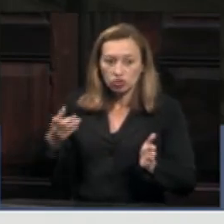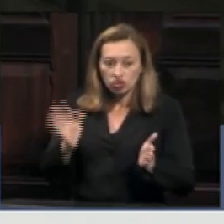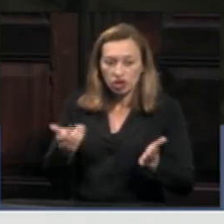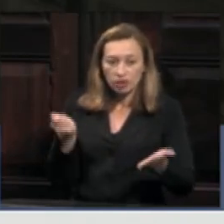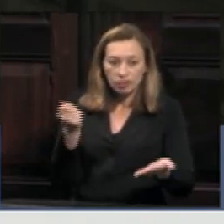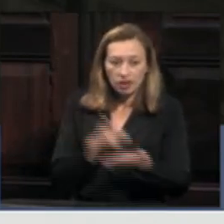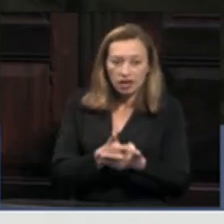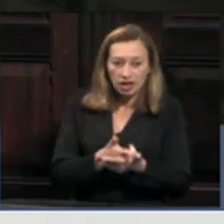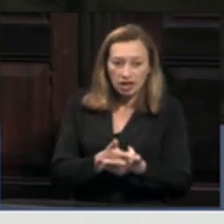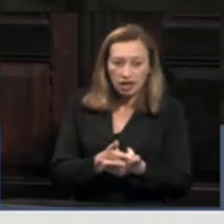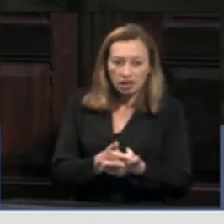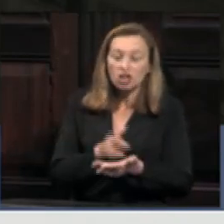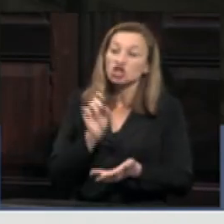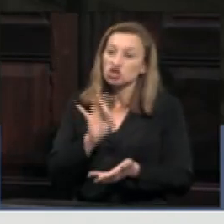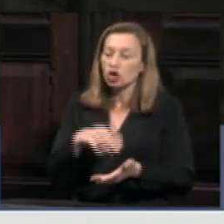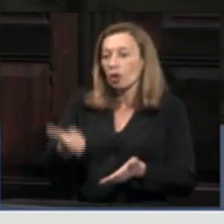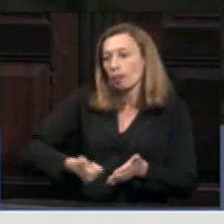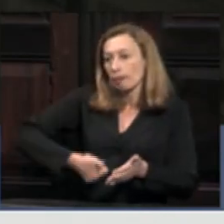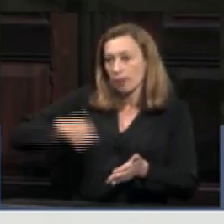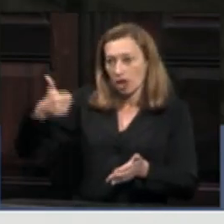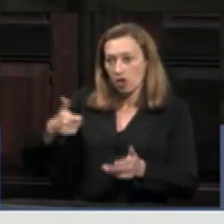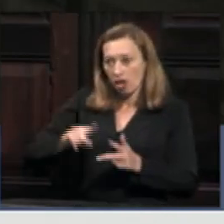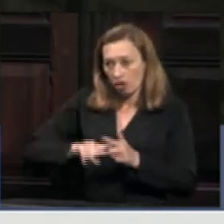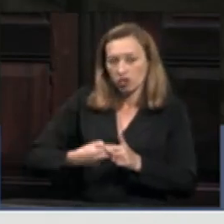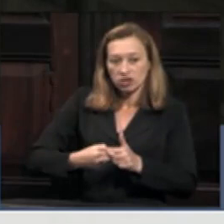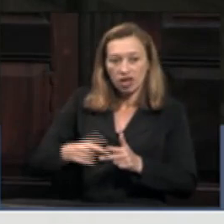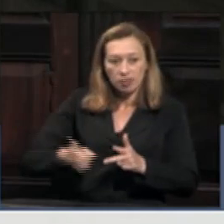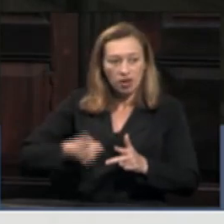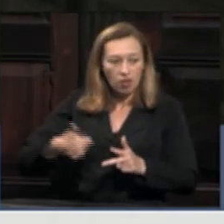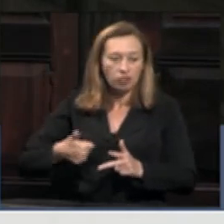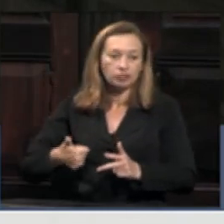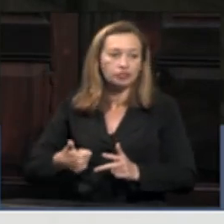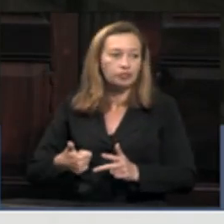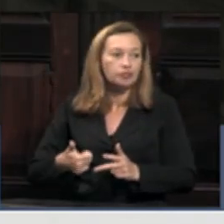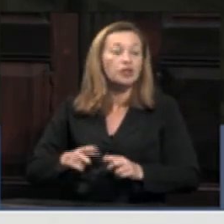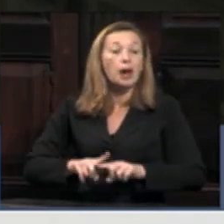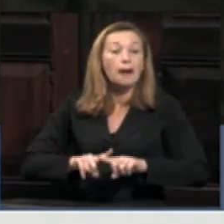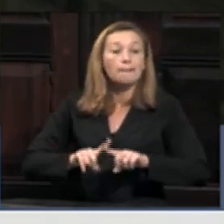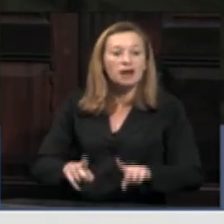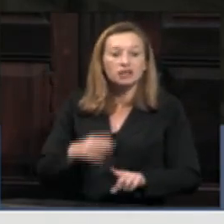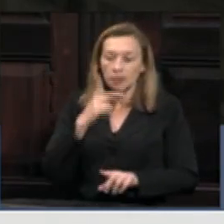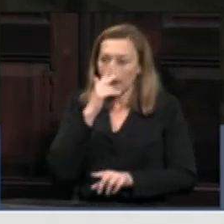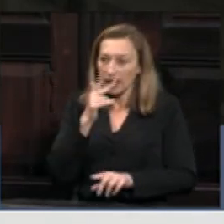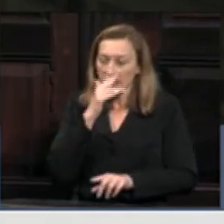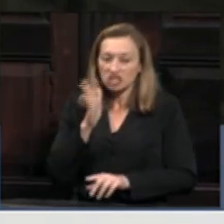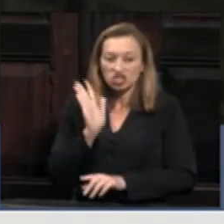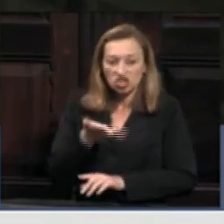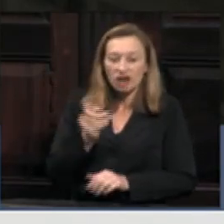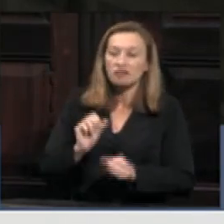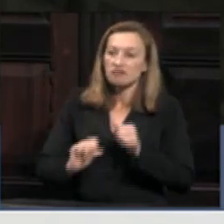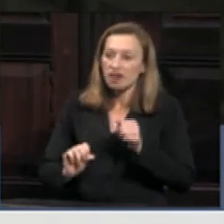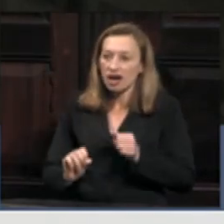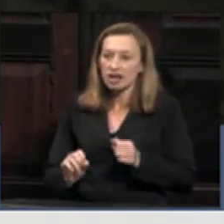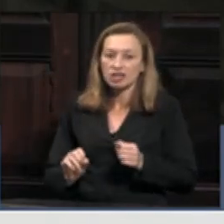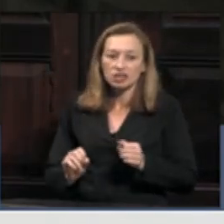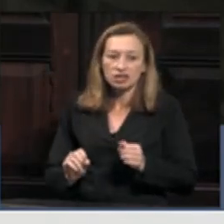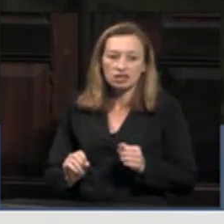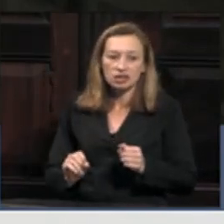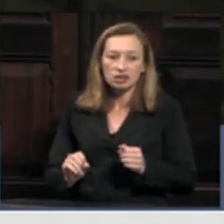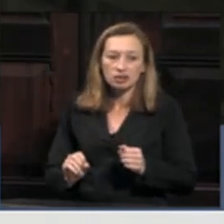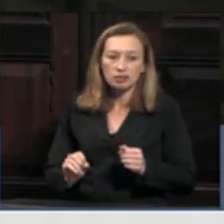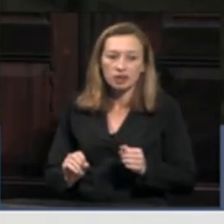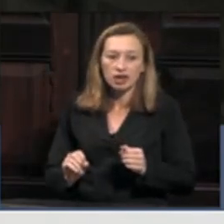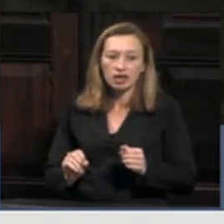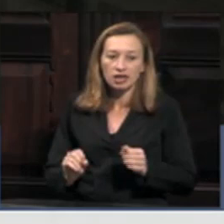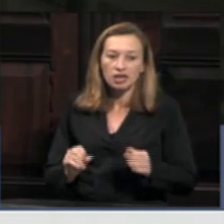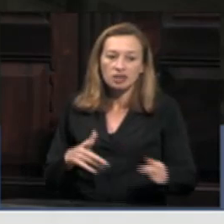Ora, é só melhorar a qualidade da impressão, mas parecem que já fazem de propósito para